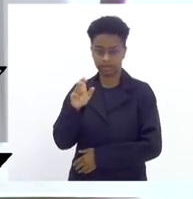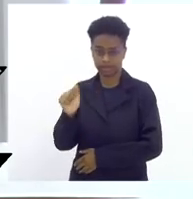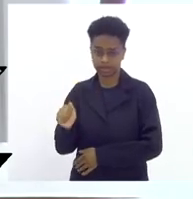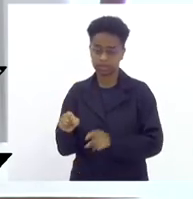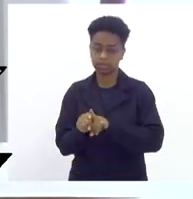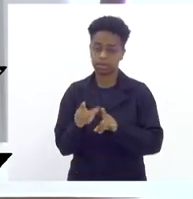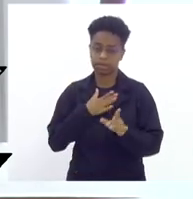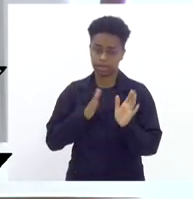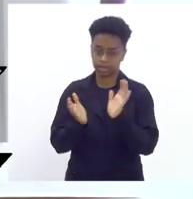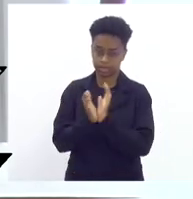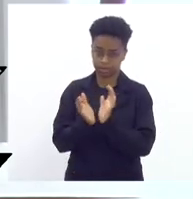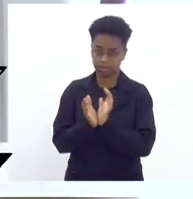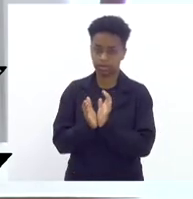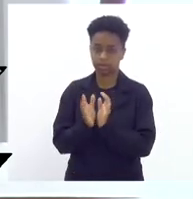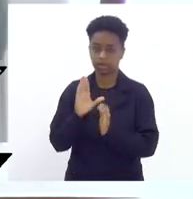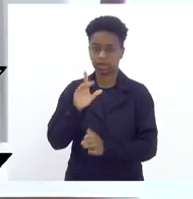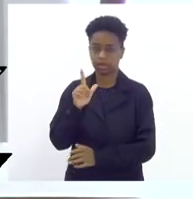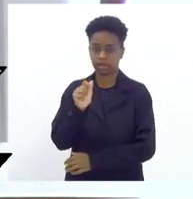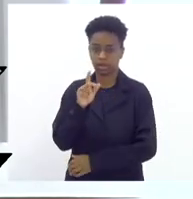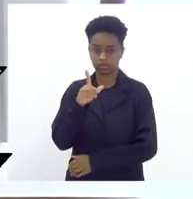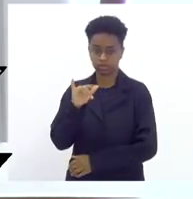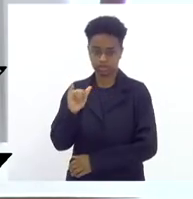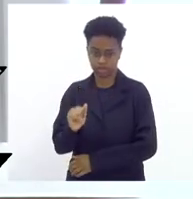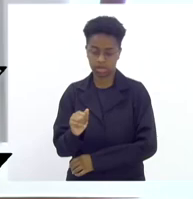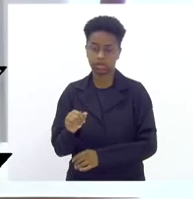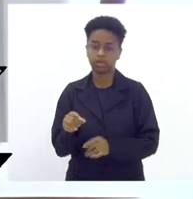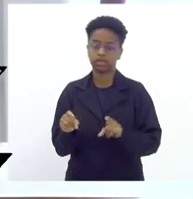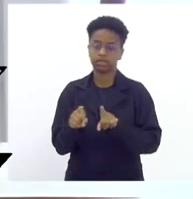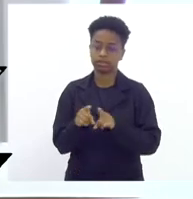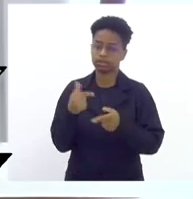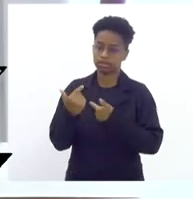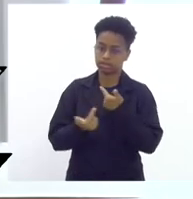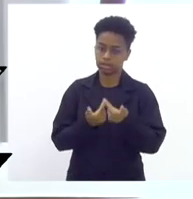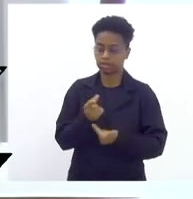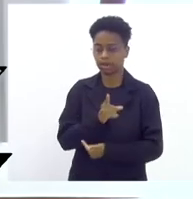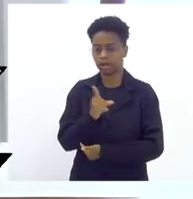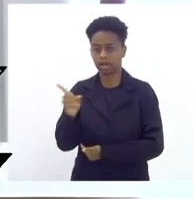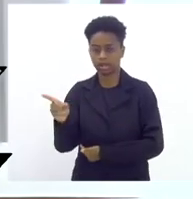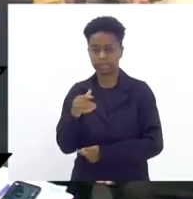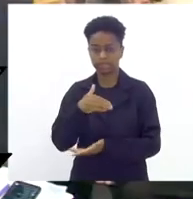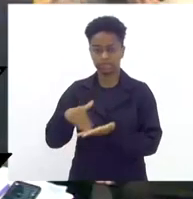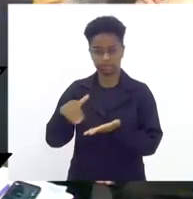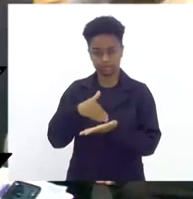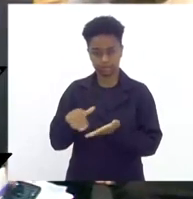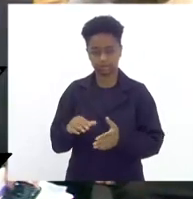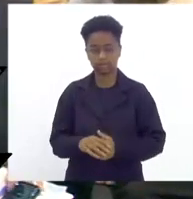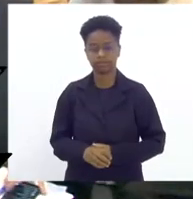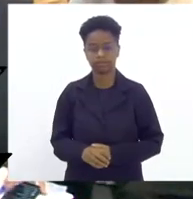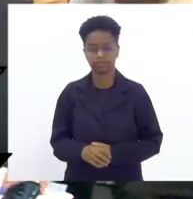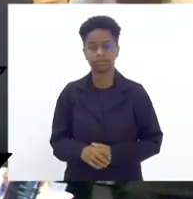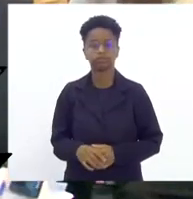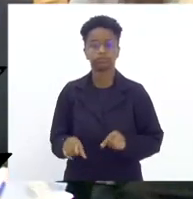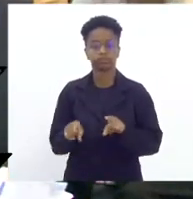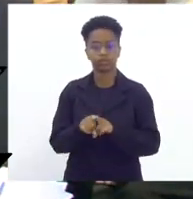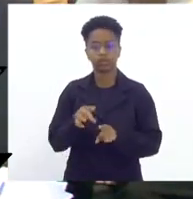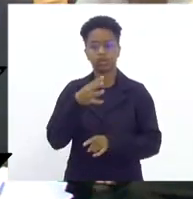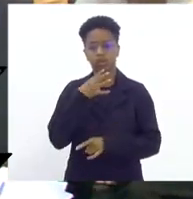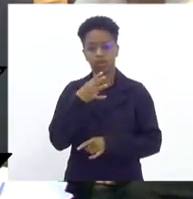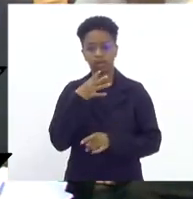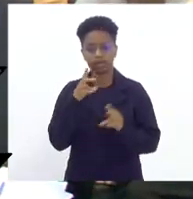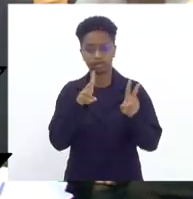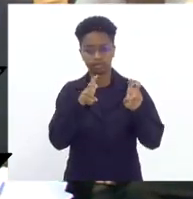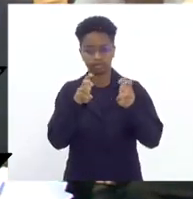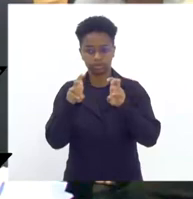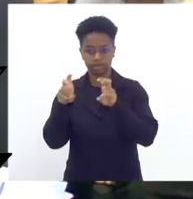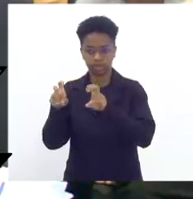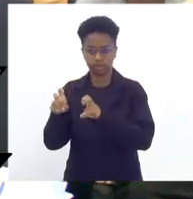que é a Cláudia Cunha uma grande assessora trabalhadora lá na na secretaria bastante conhecedor de todas as ações